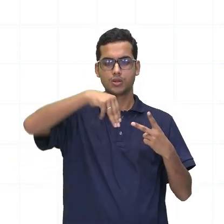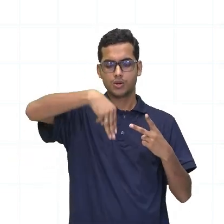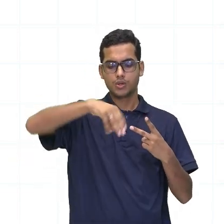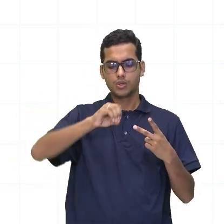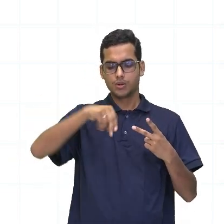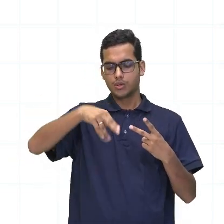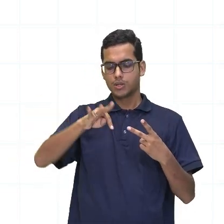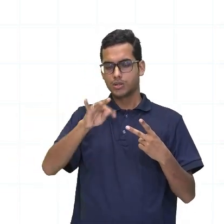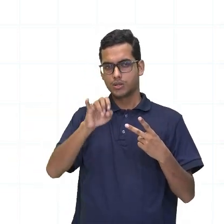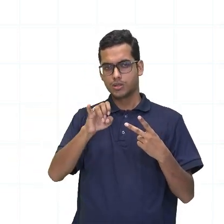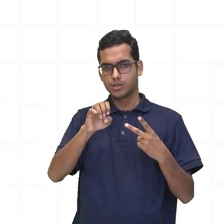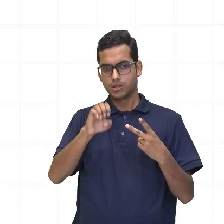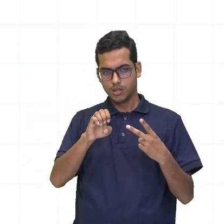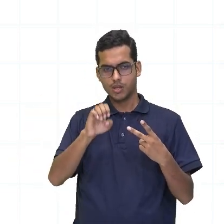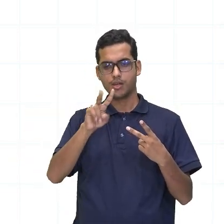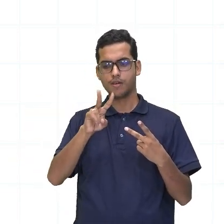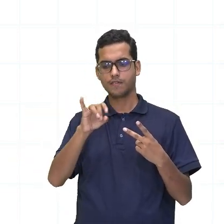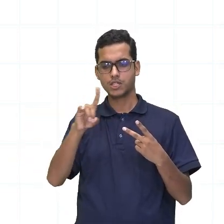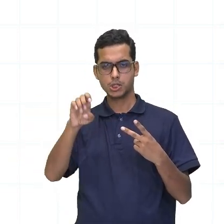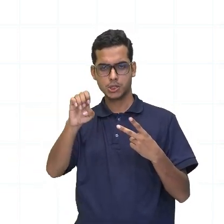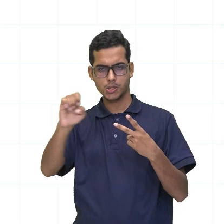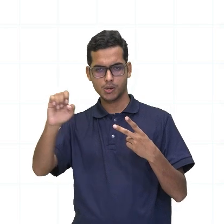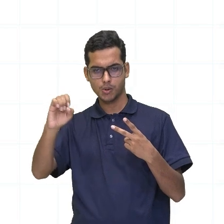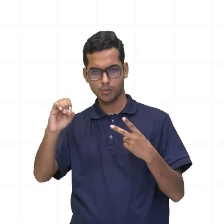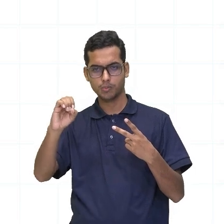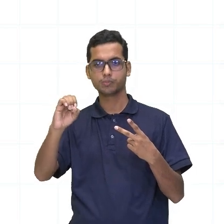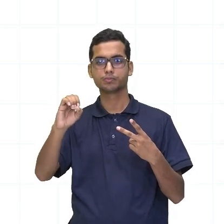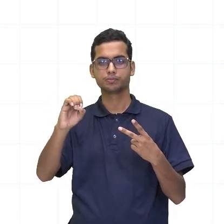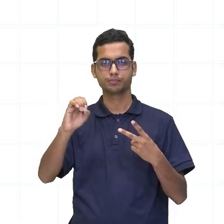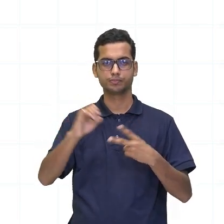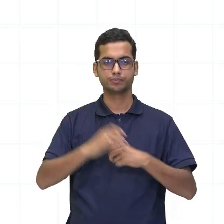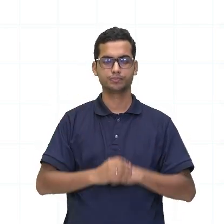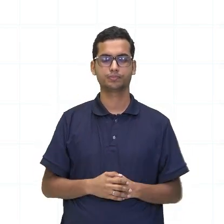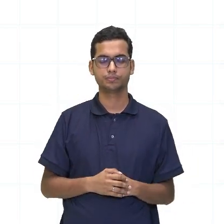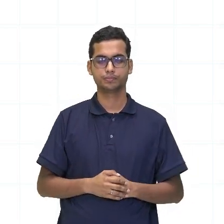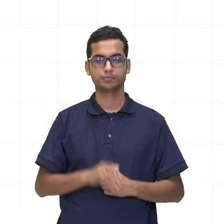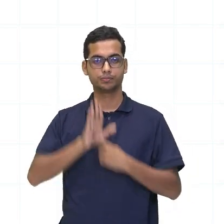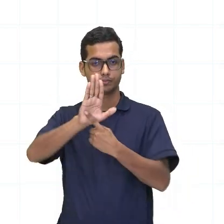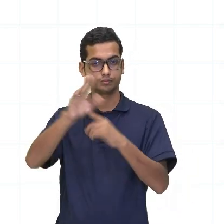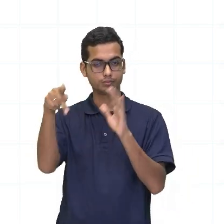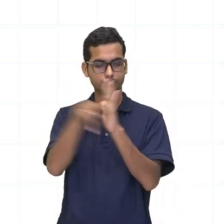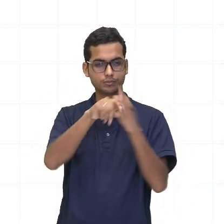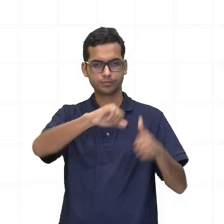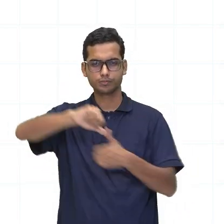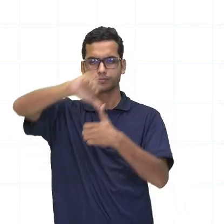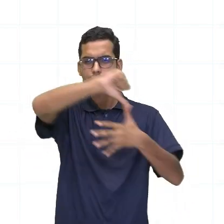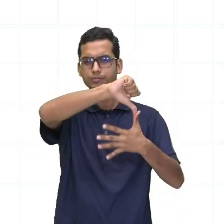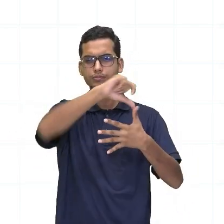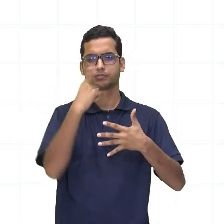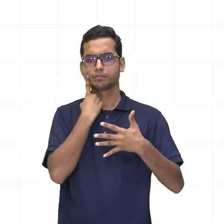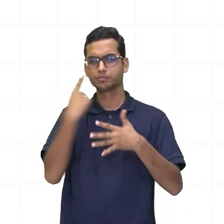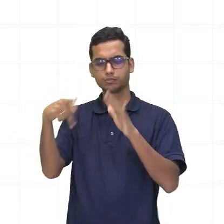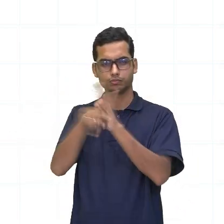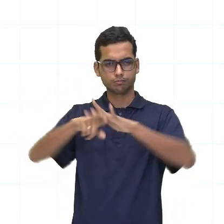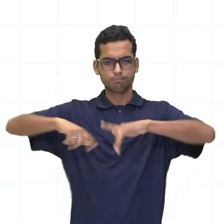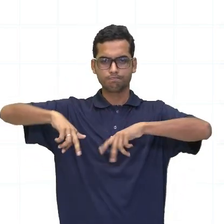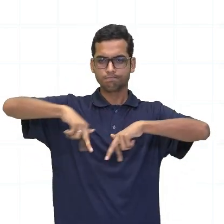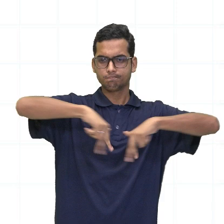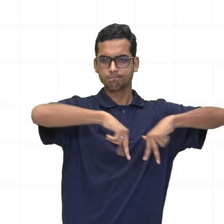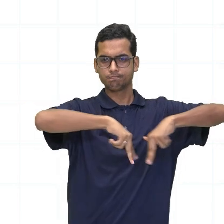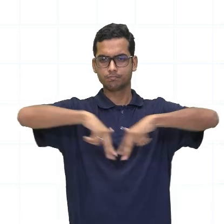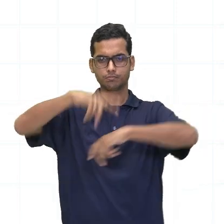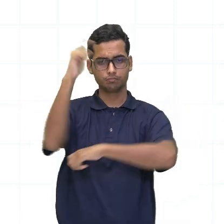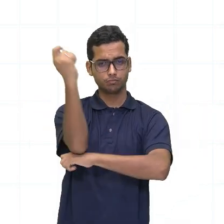Aqui, né, da nossa América do Sul. Justamente ele mostra o quê? Ele traz esse tango argentino, ele tem